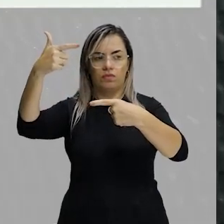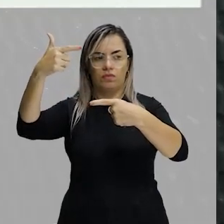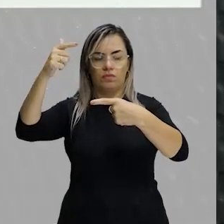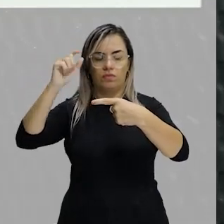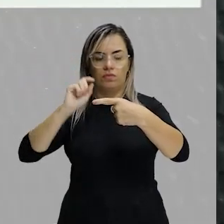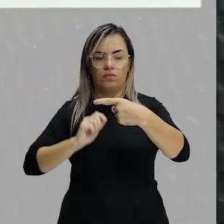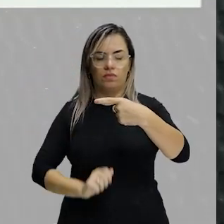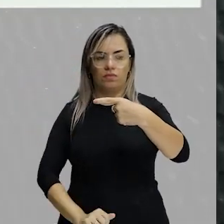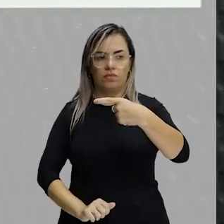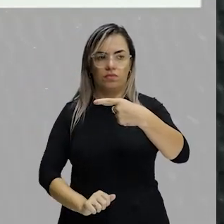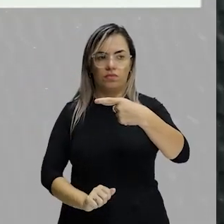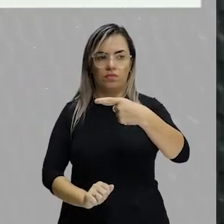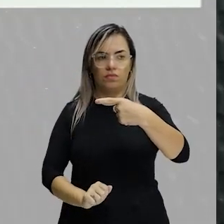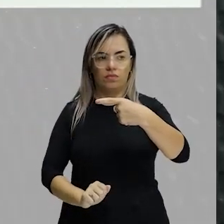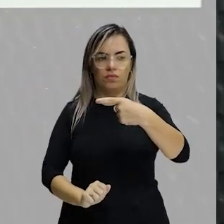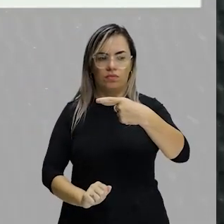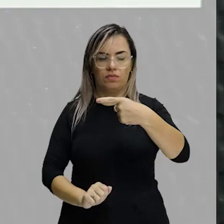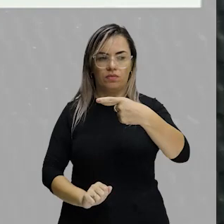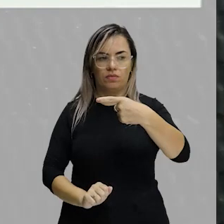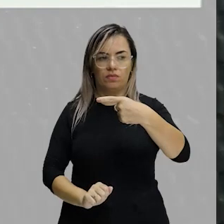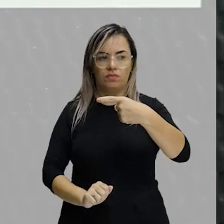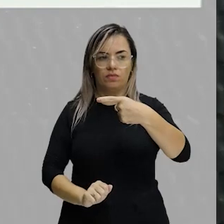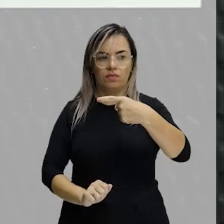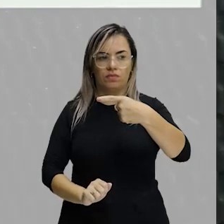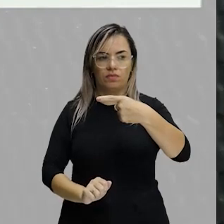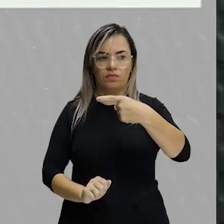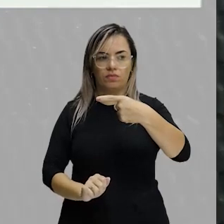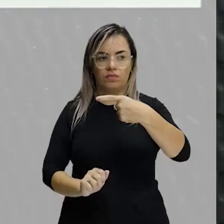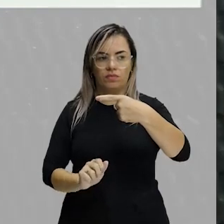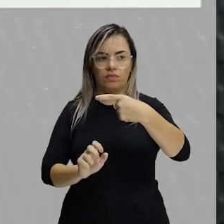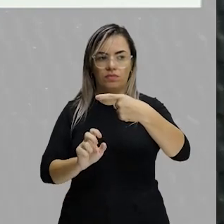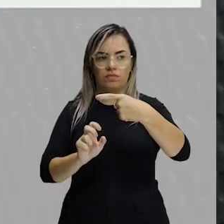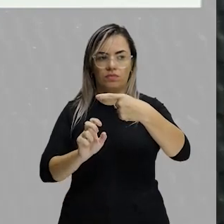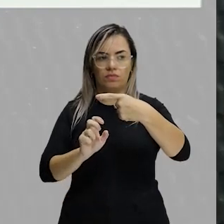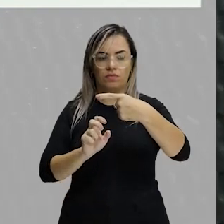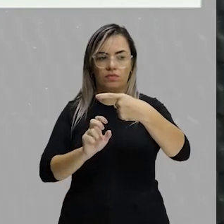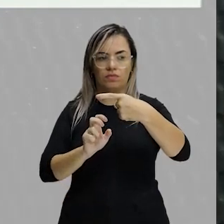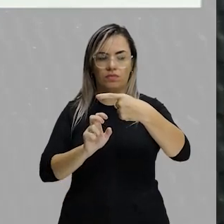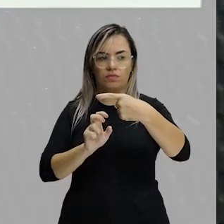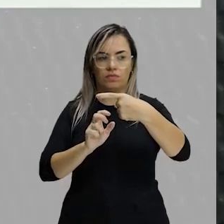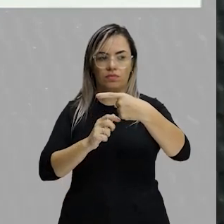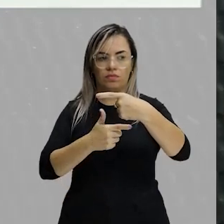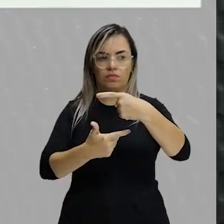sobre o a ao quadrado, o a é 5, né? Então, a ao quadrado é 25,